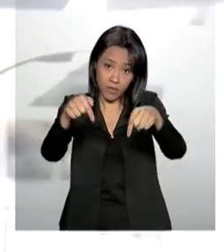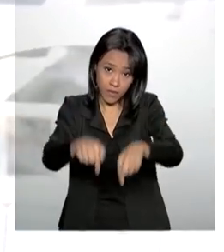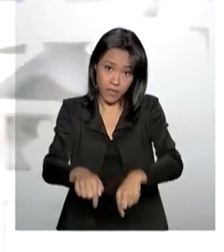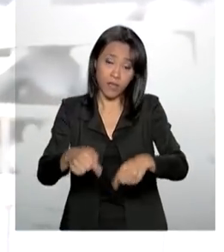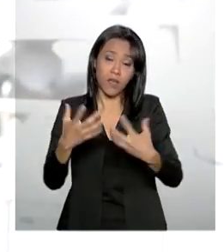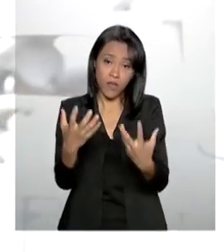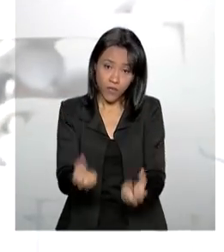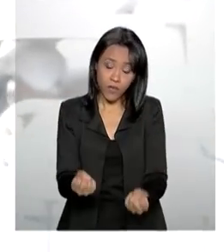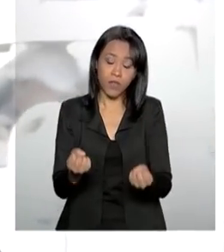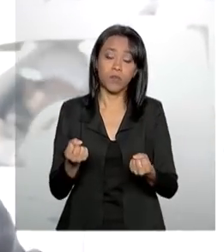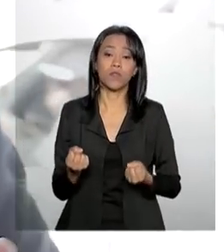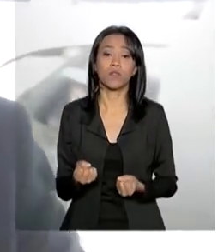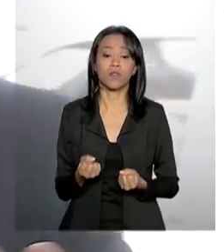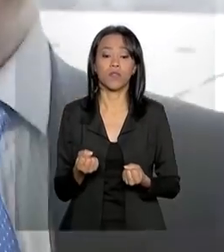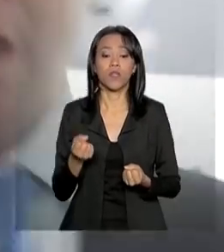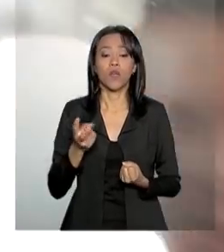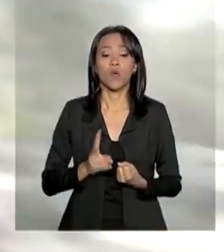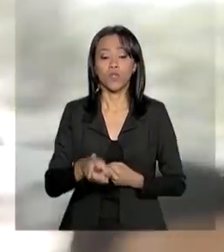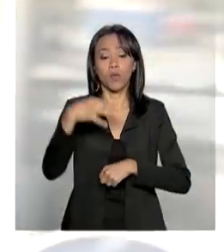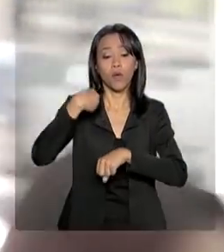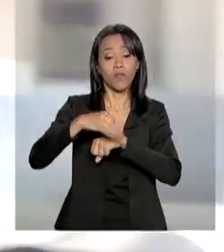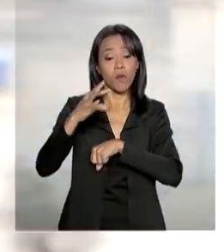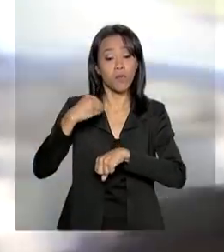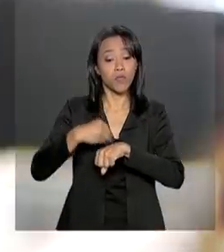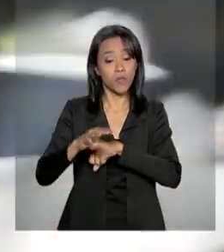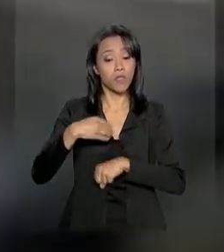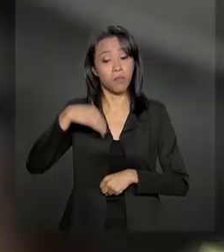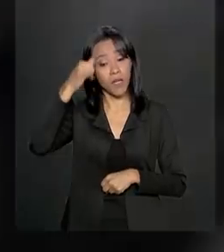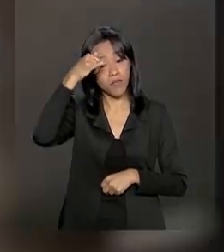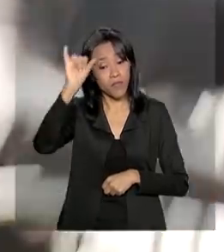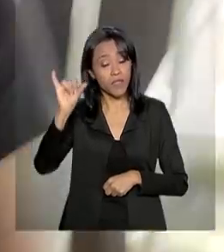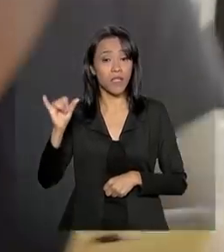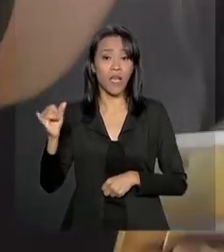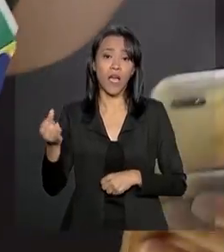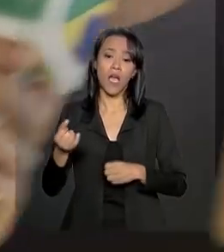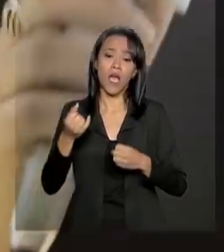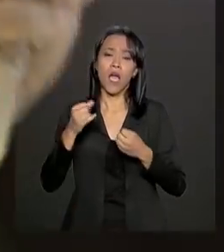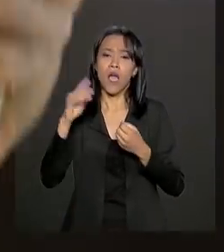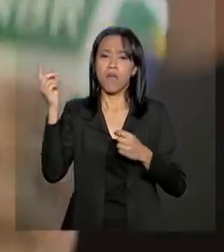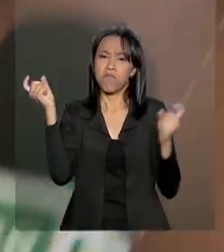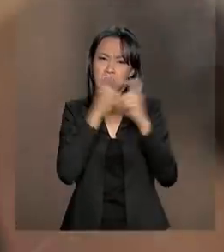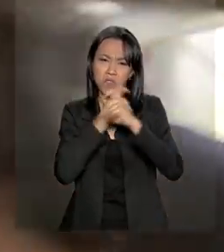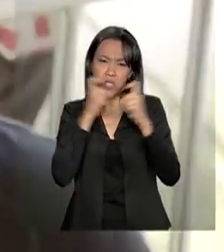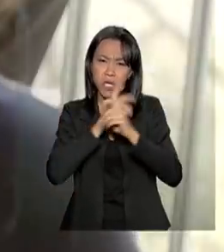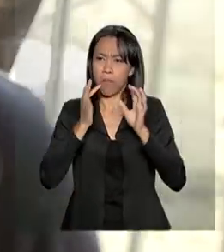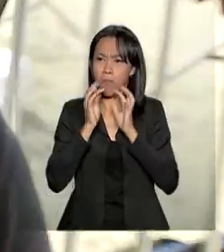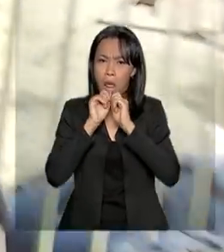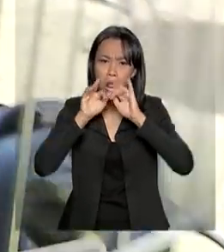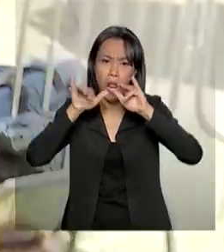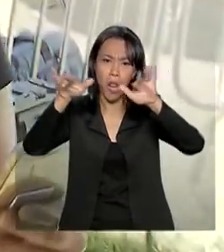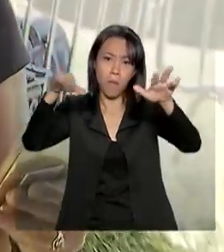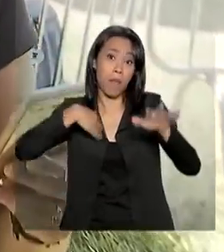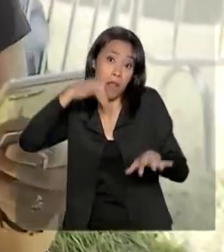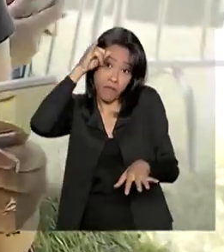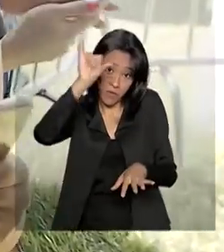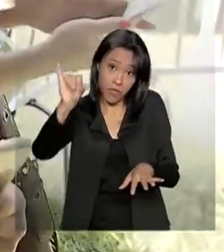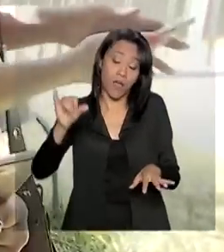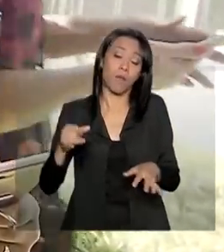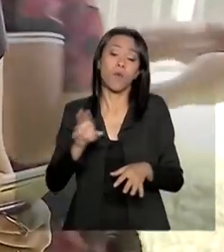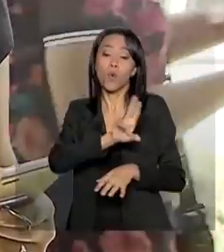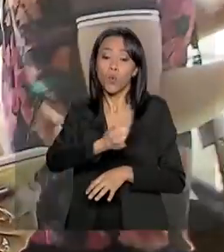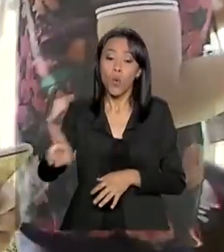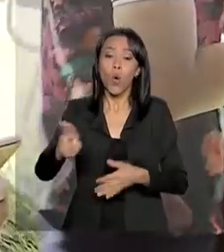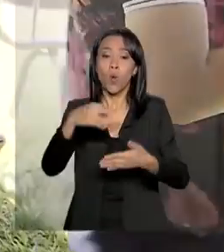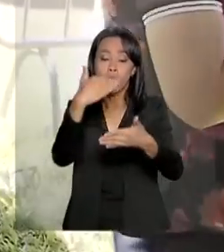Vamos continuar então com as informações para evitar boatos e notícias falsas. A lista oficial de desaparecidos